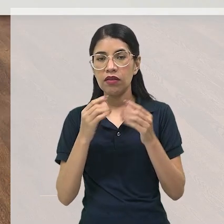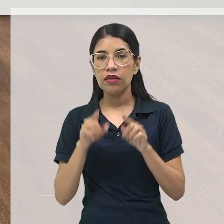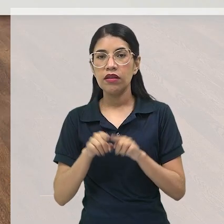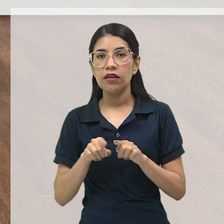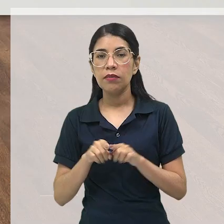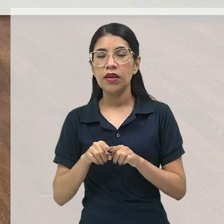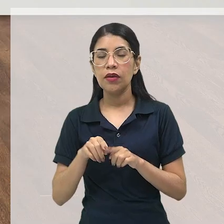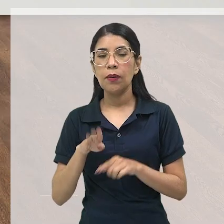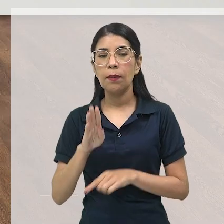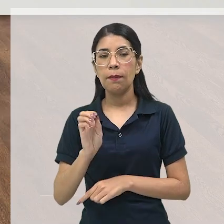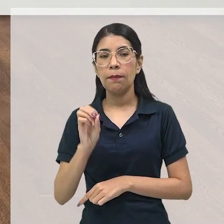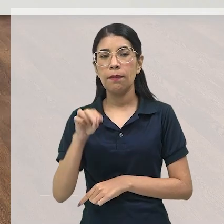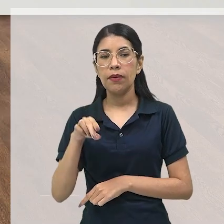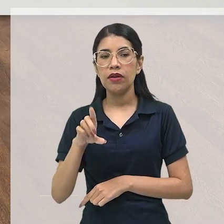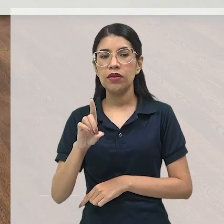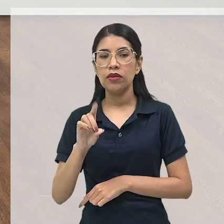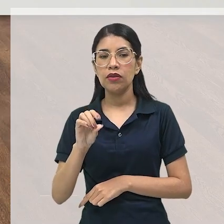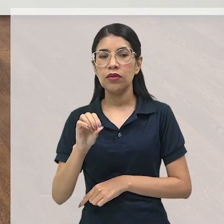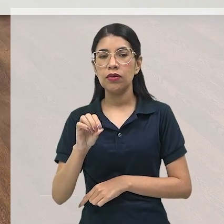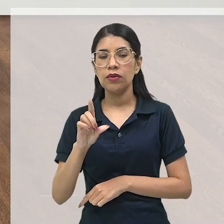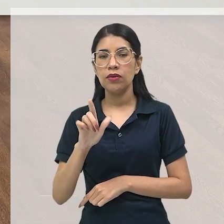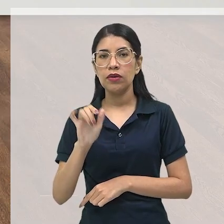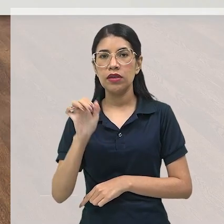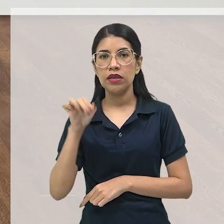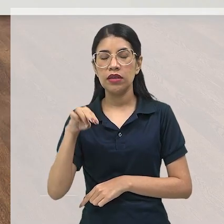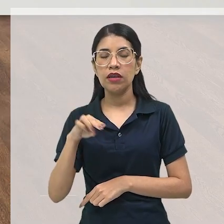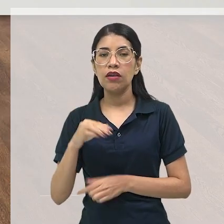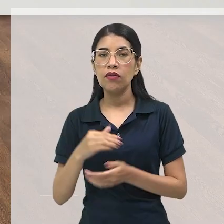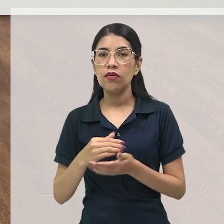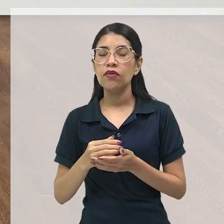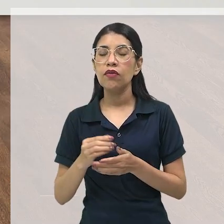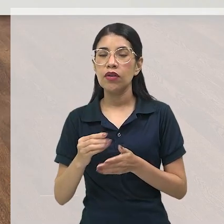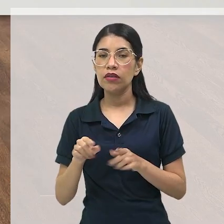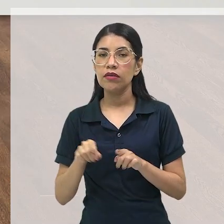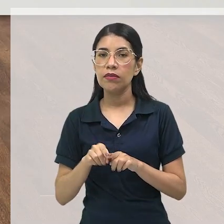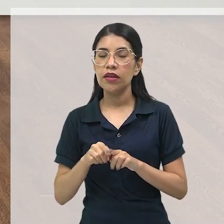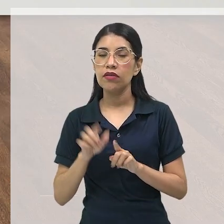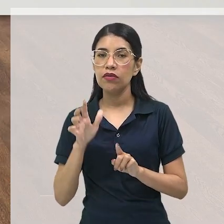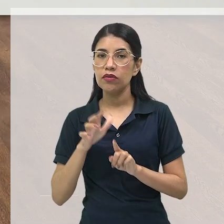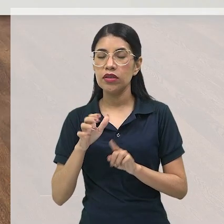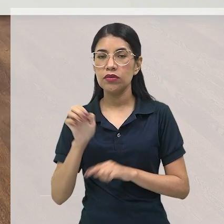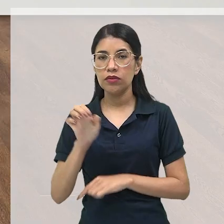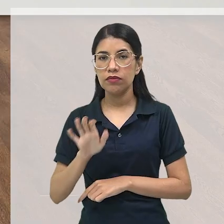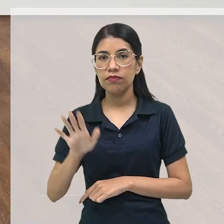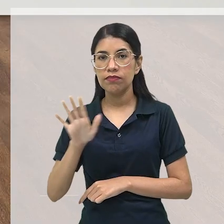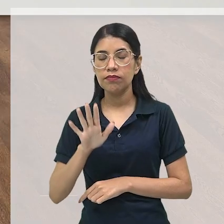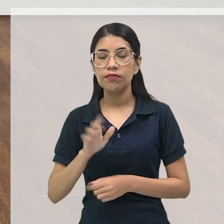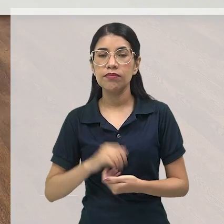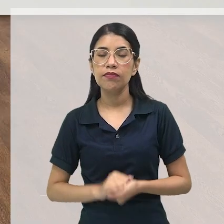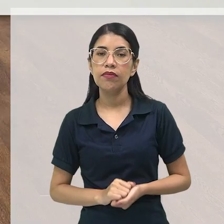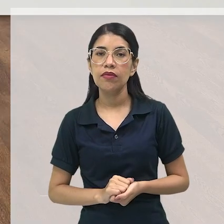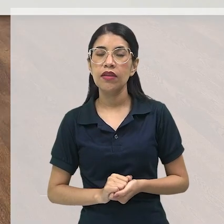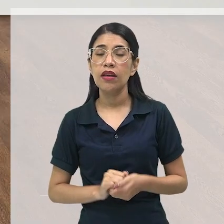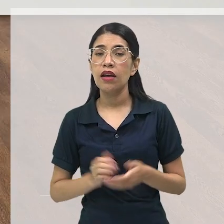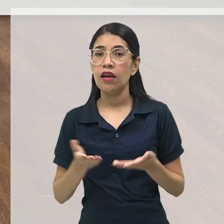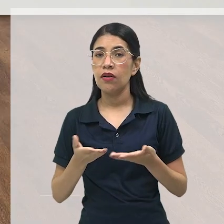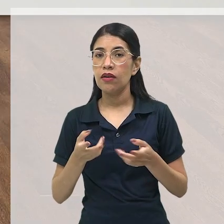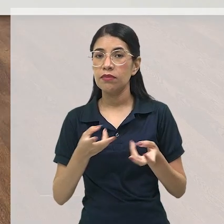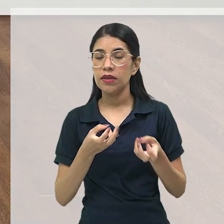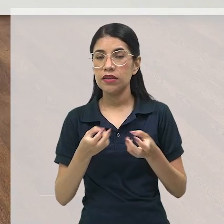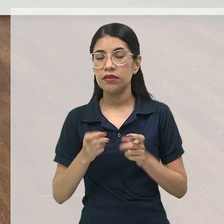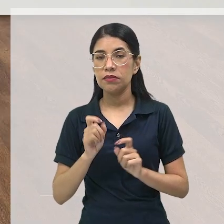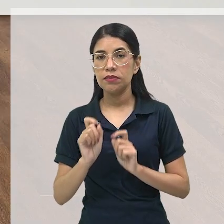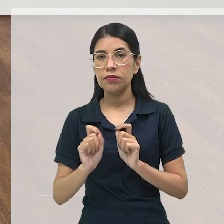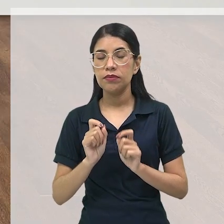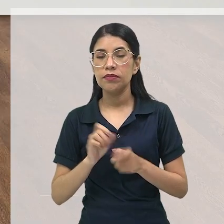o bandolim, que foram introduzidos pelos europeus. Olha só, agora a gente conseguiu identificar